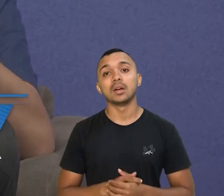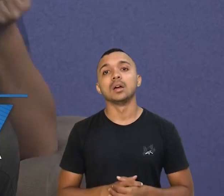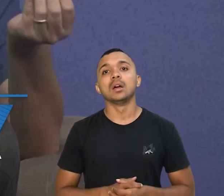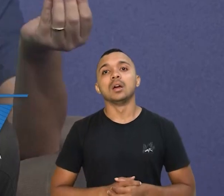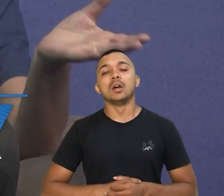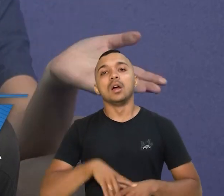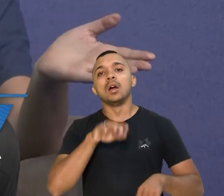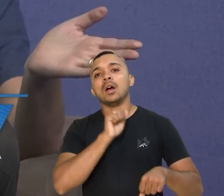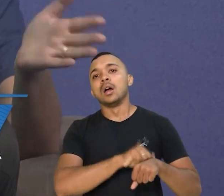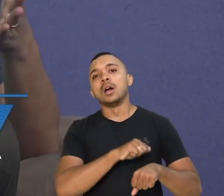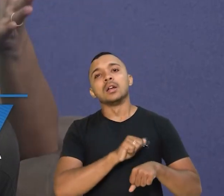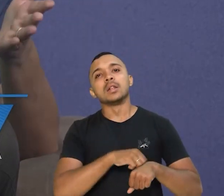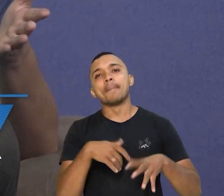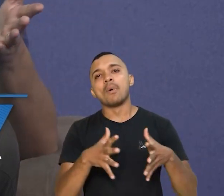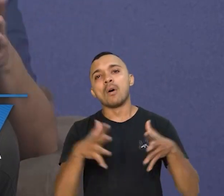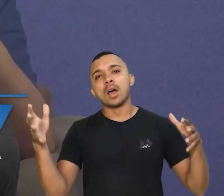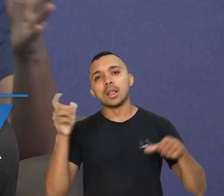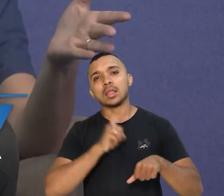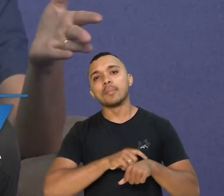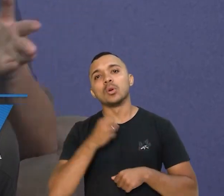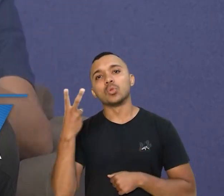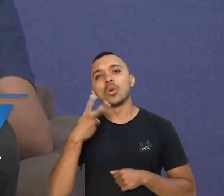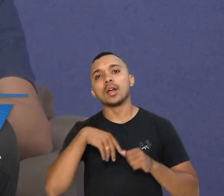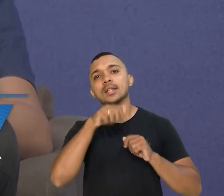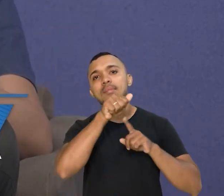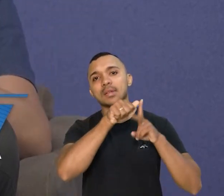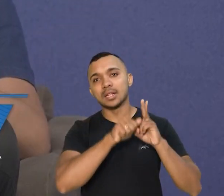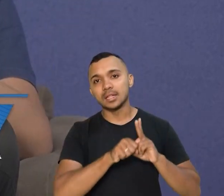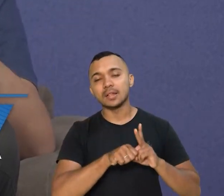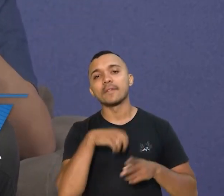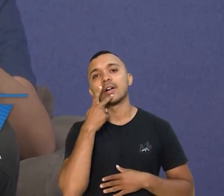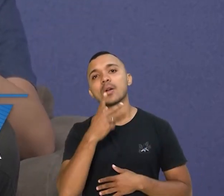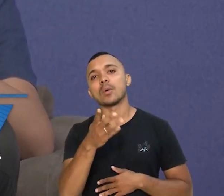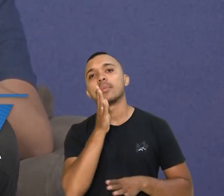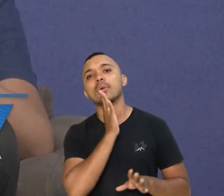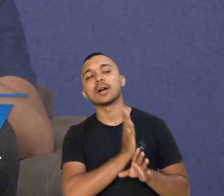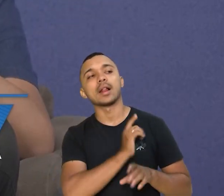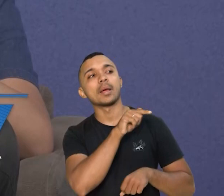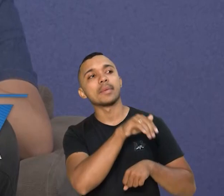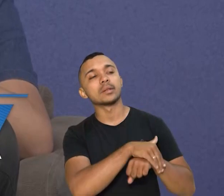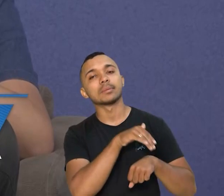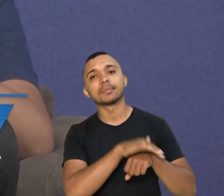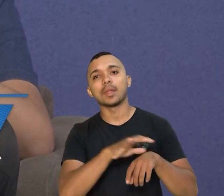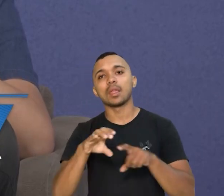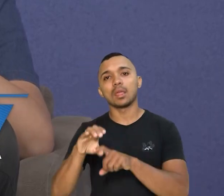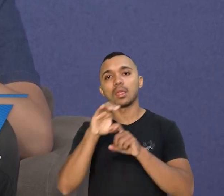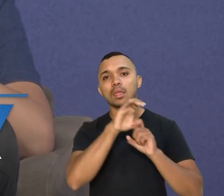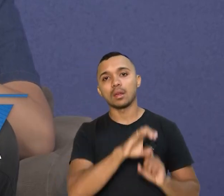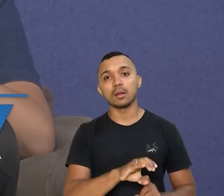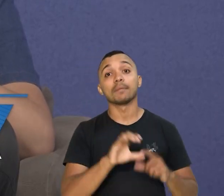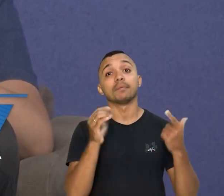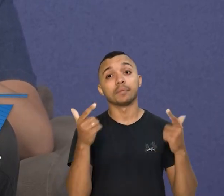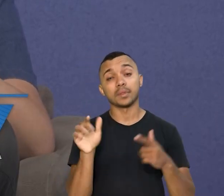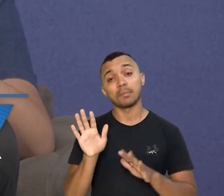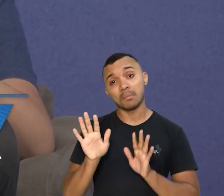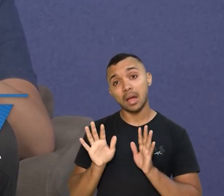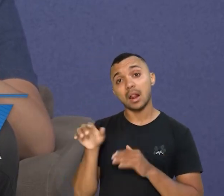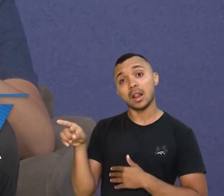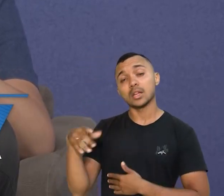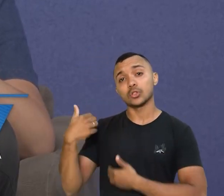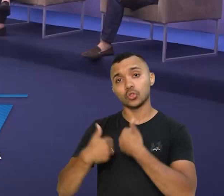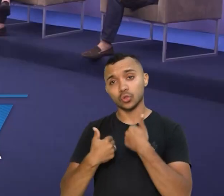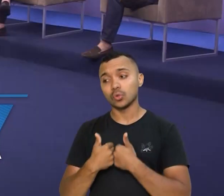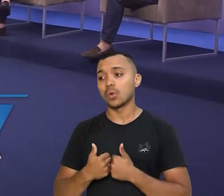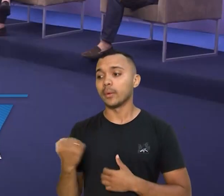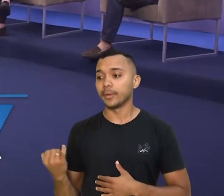da temporada sem o Moisés, porque ele se machucou, ficou 2 meses. Não é que ele era Moisés dependente, mas é um jogador que era muito importante. Ele tinha o Pedro